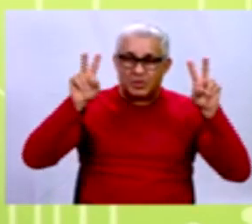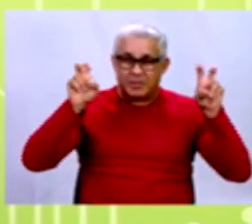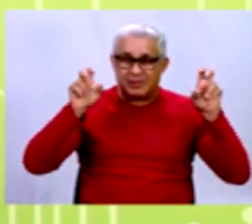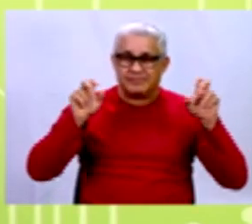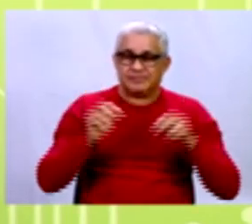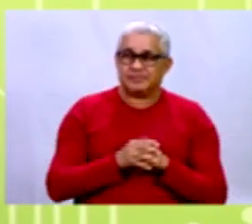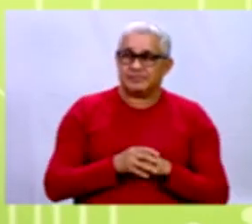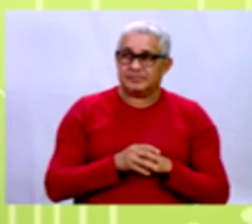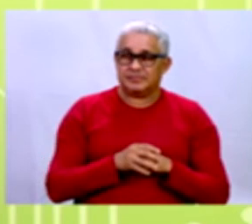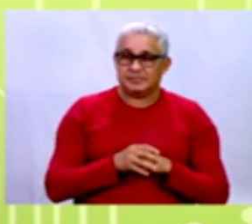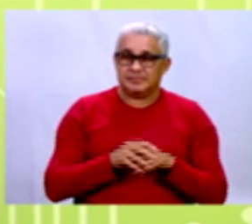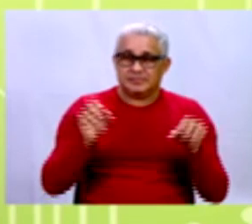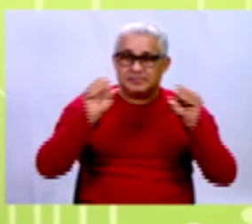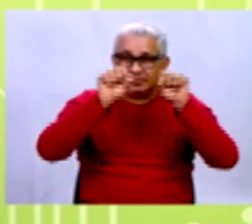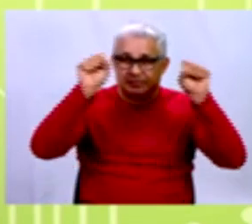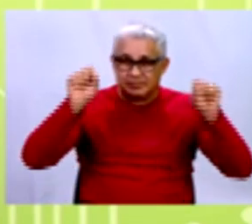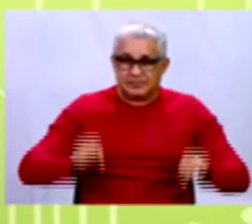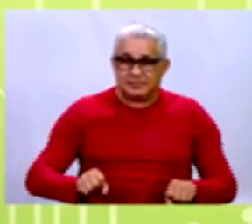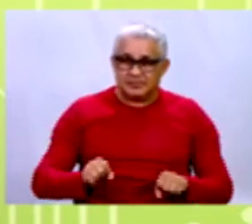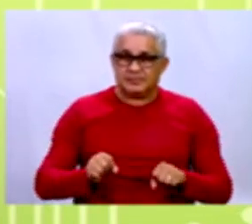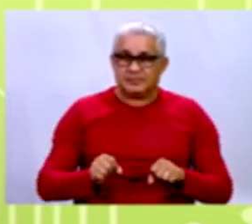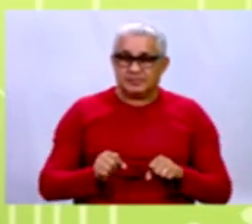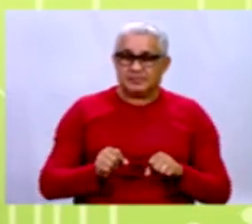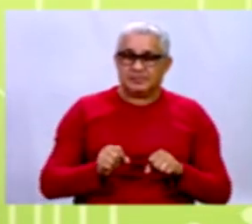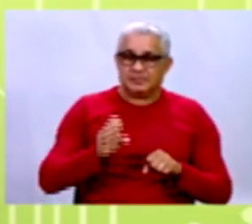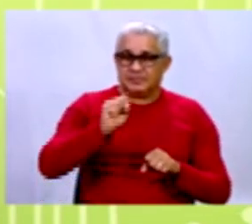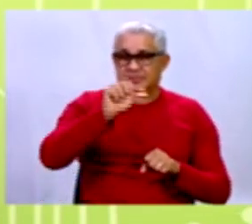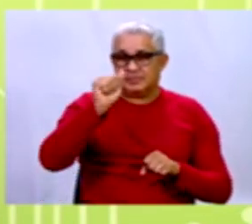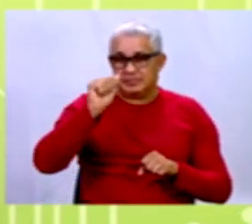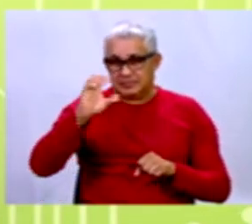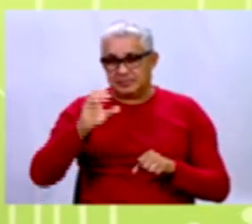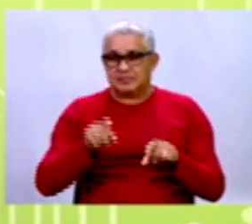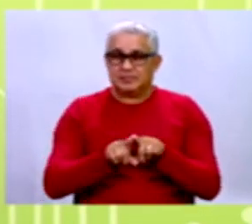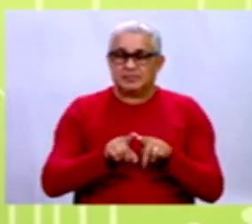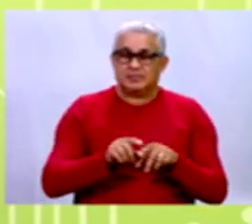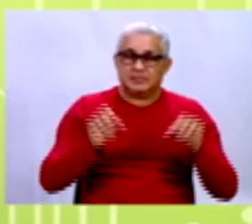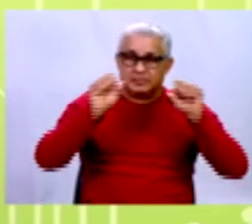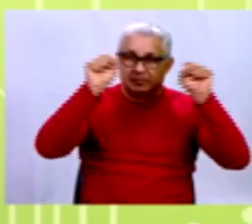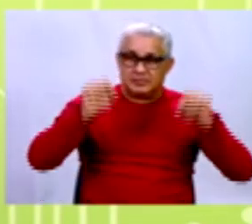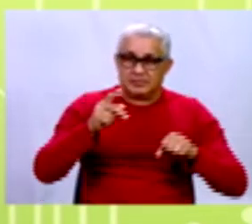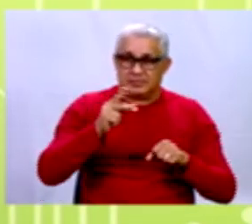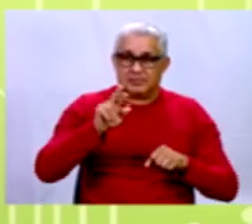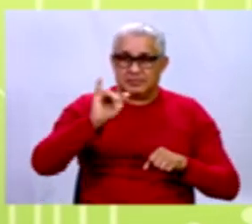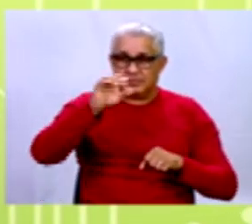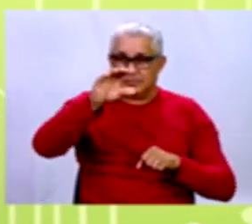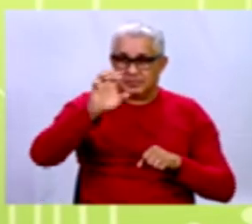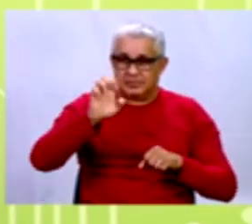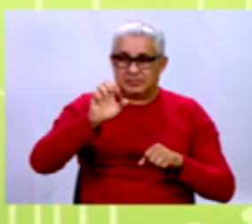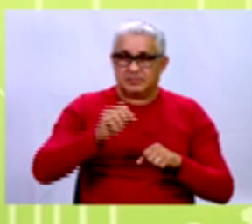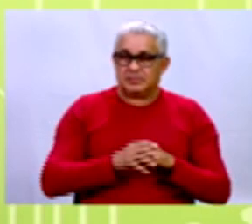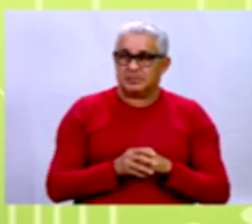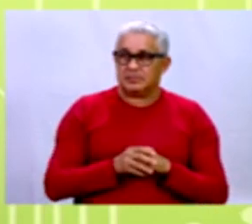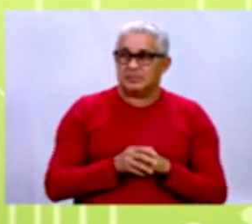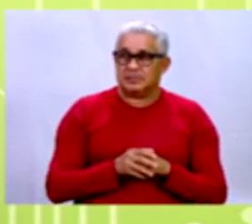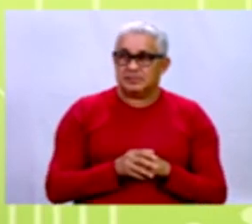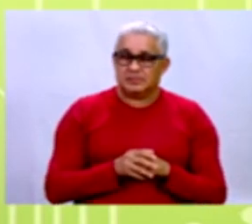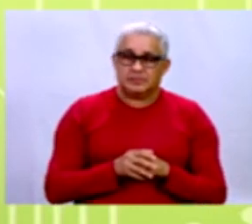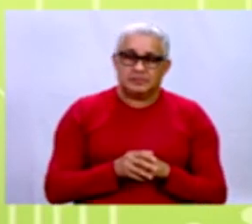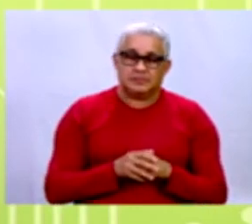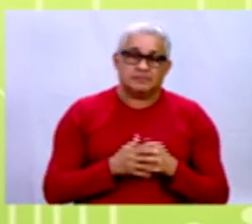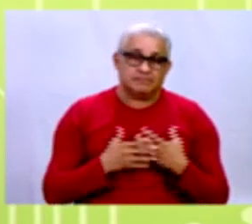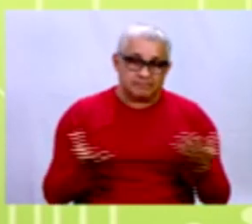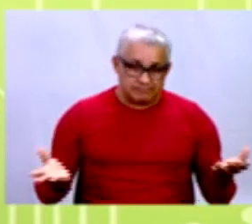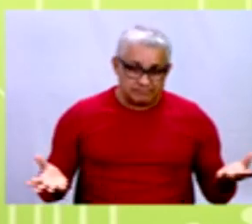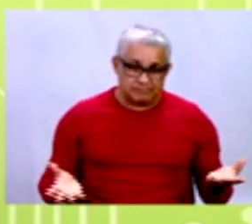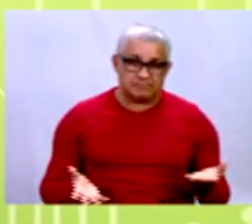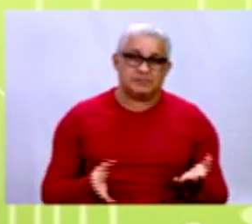especificamente do sistema de amortização constante, que é o SAC, e do sistema Price de amortização, tá? Daí a gente